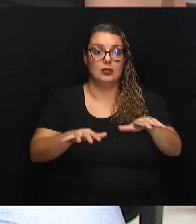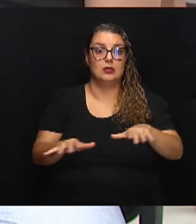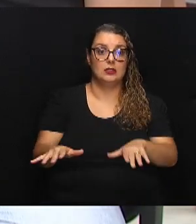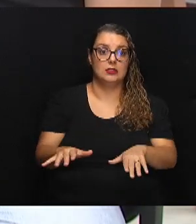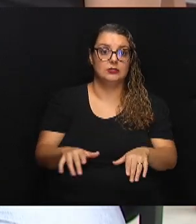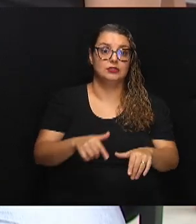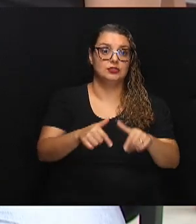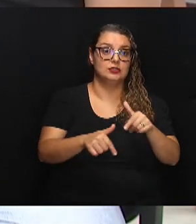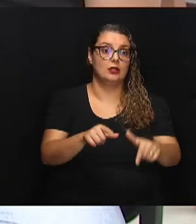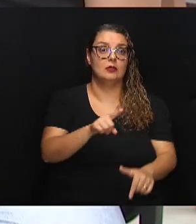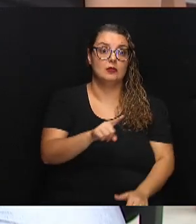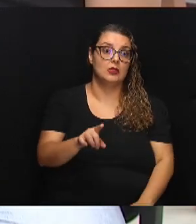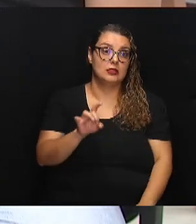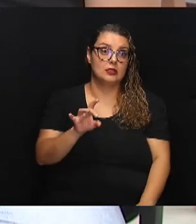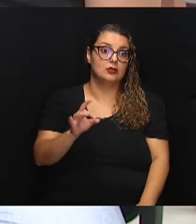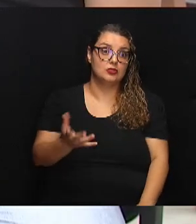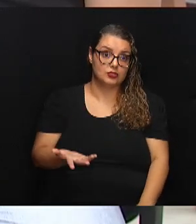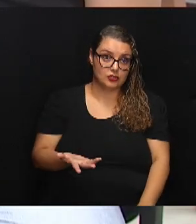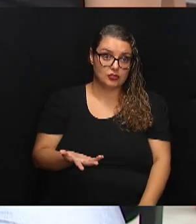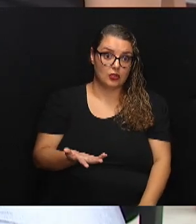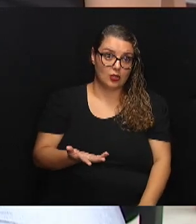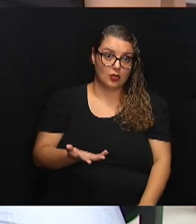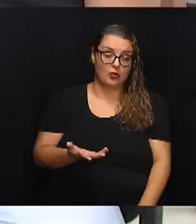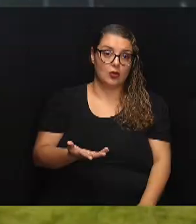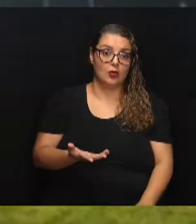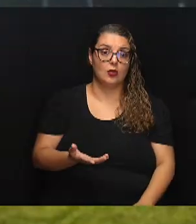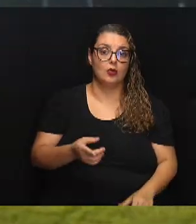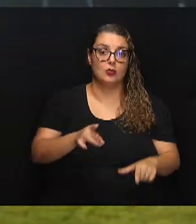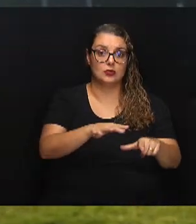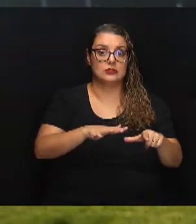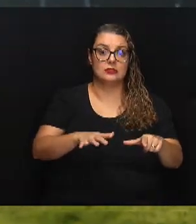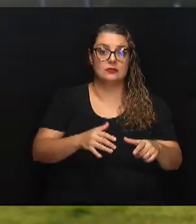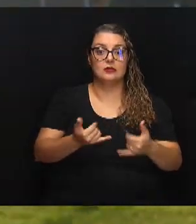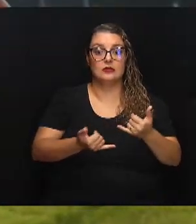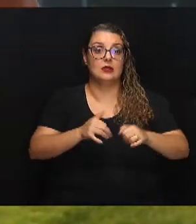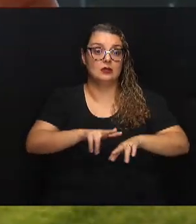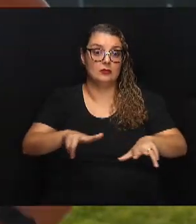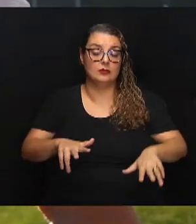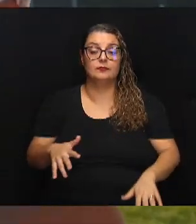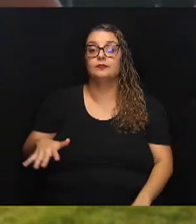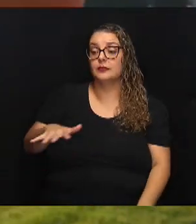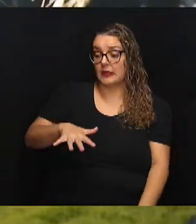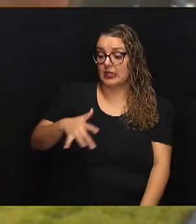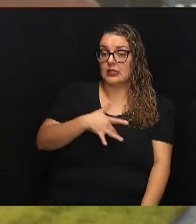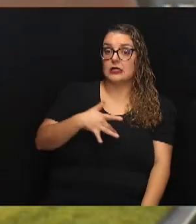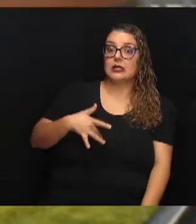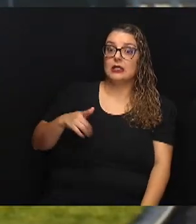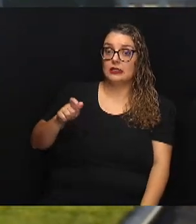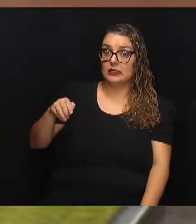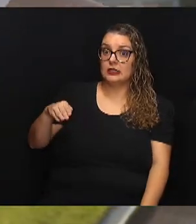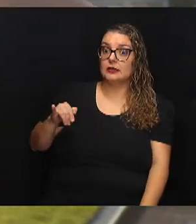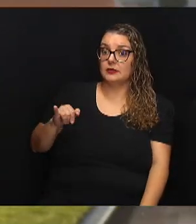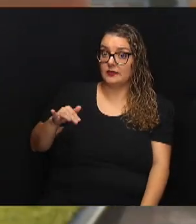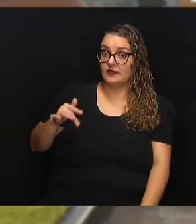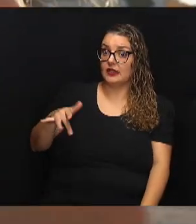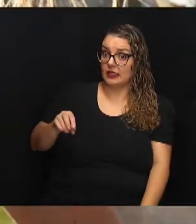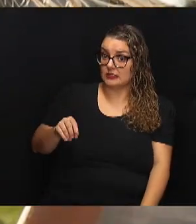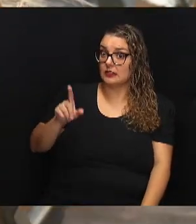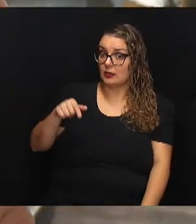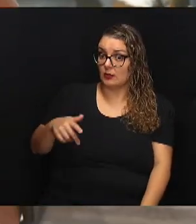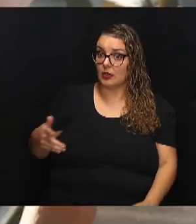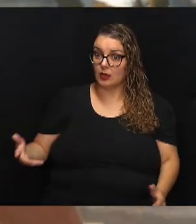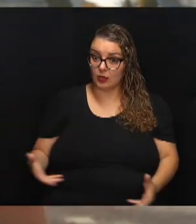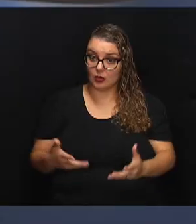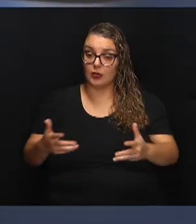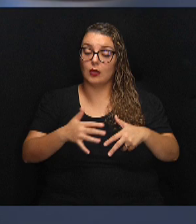Não necessariamente o designer vai ficar o dia inteiro jogando, né? Na saúde, a gamificação é uma das formas de engajar